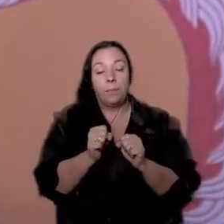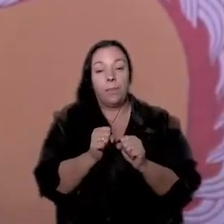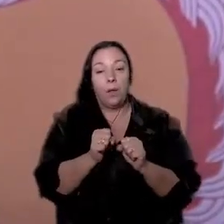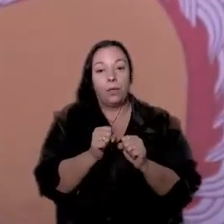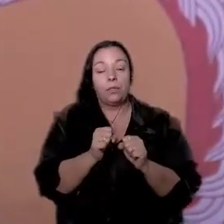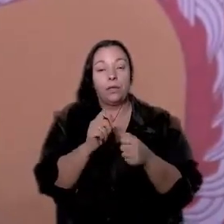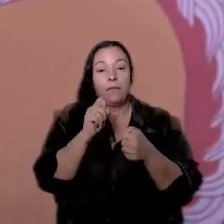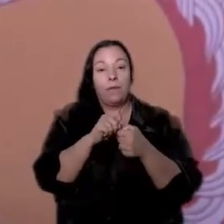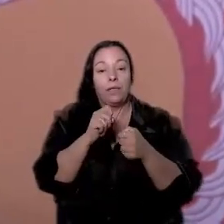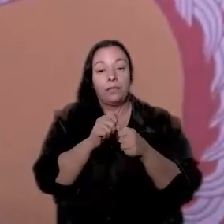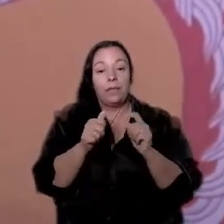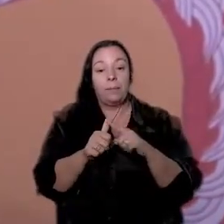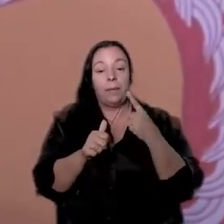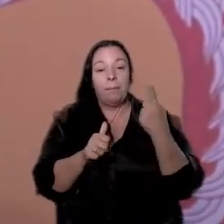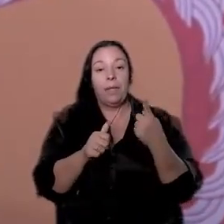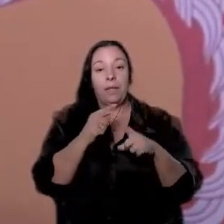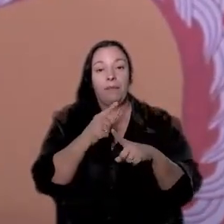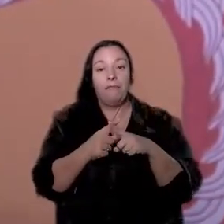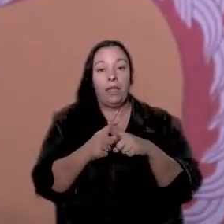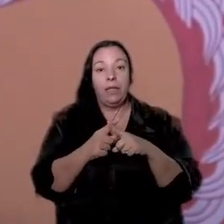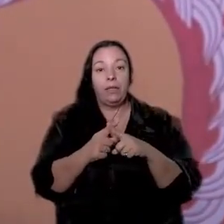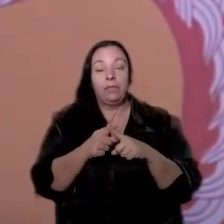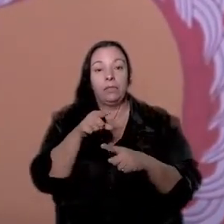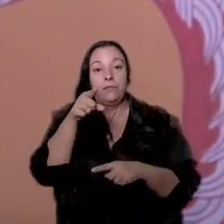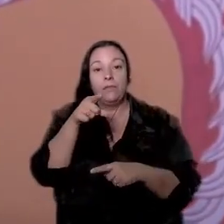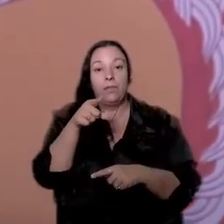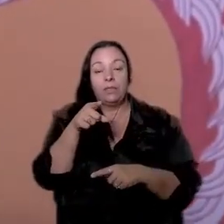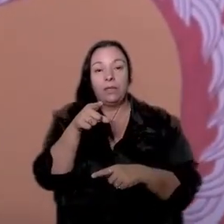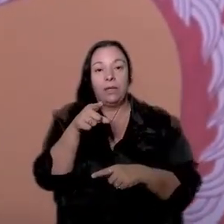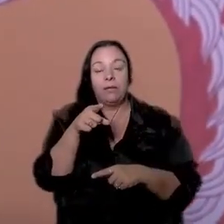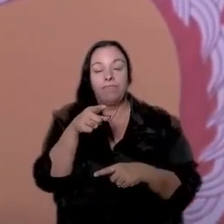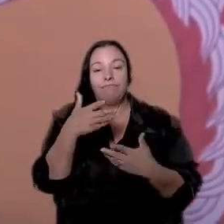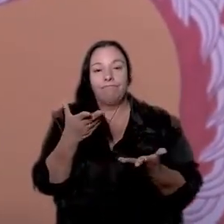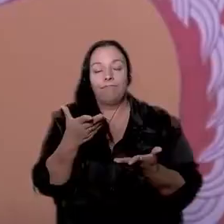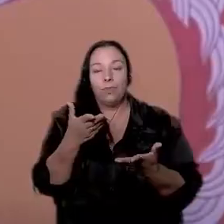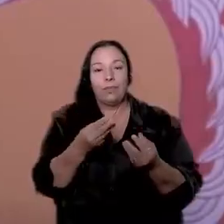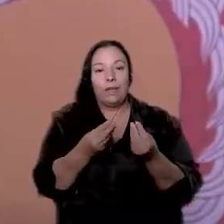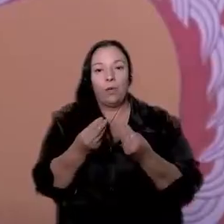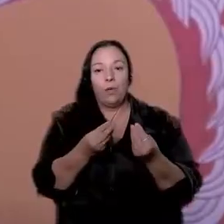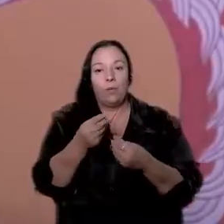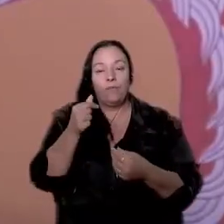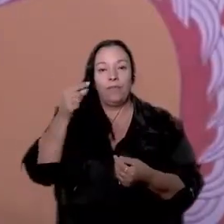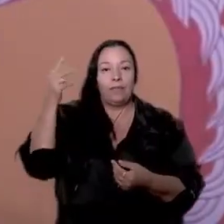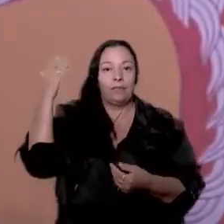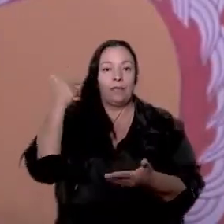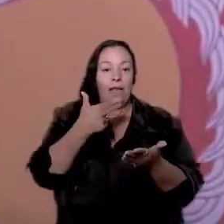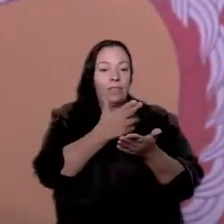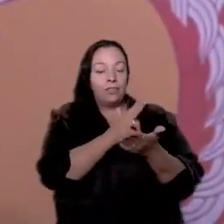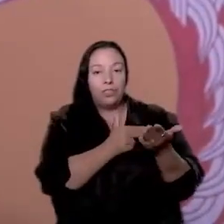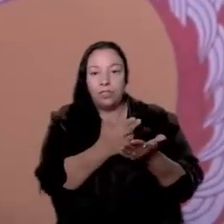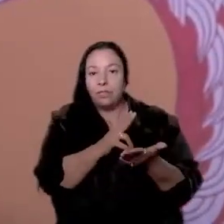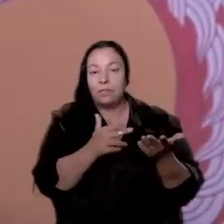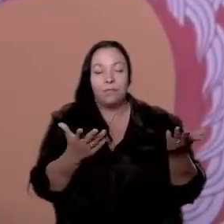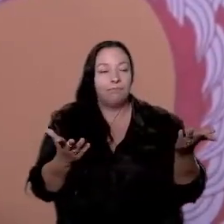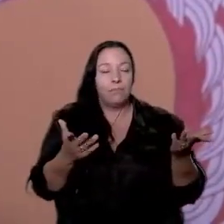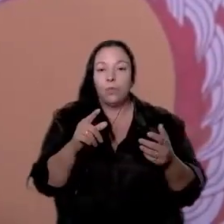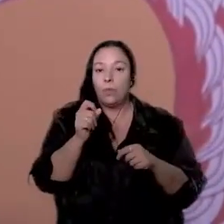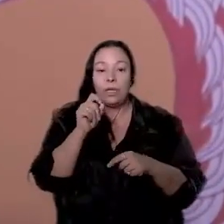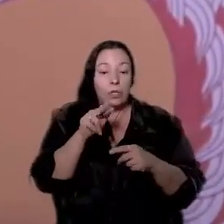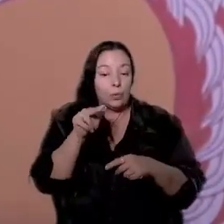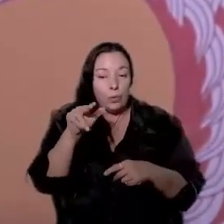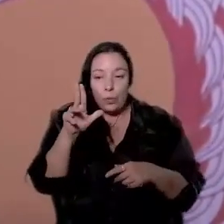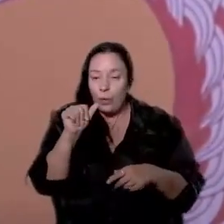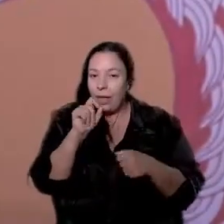acessar o mecanismo pela primeira vez, se você não tem nenhum histórico para trás, você é um artista, um produtor cultural, mas você nunca fez um